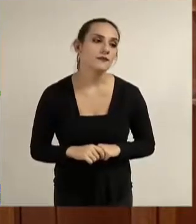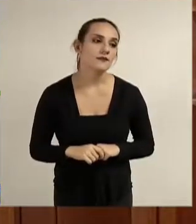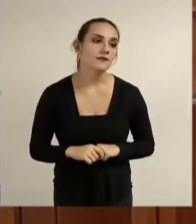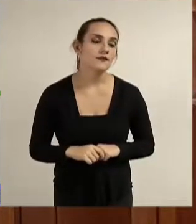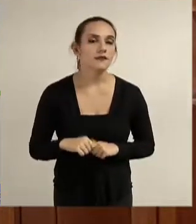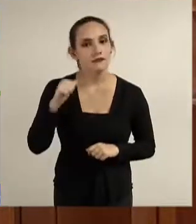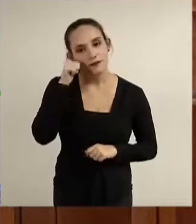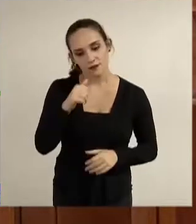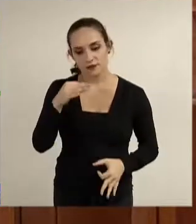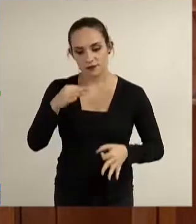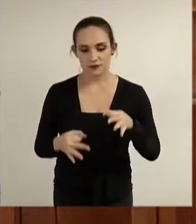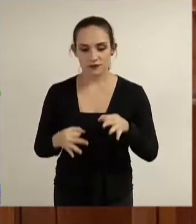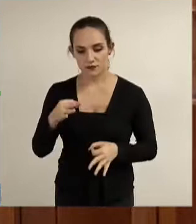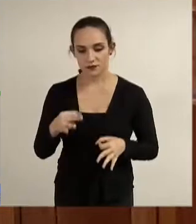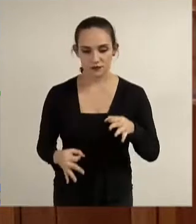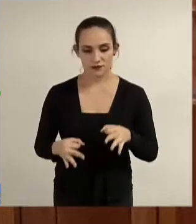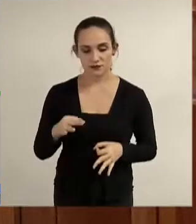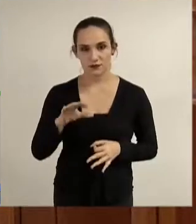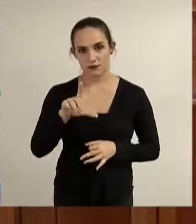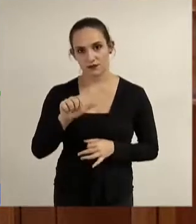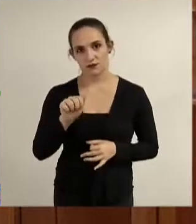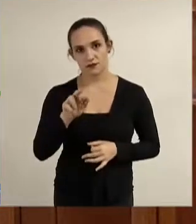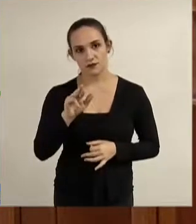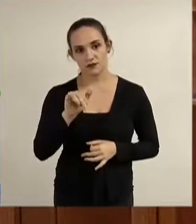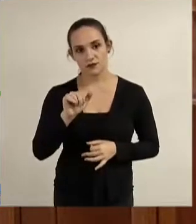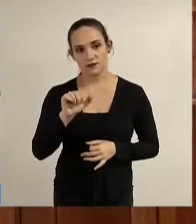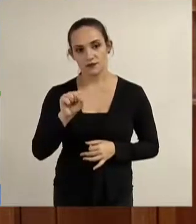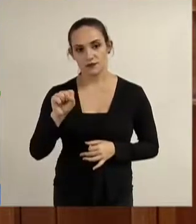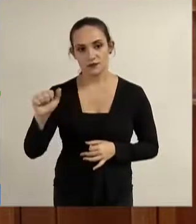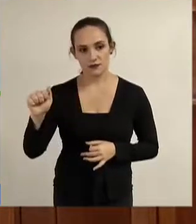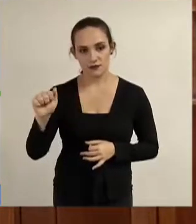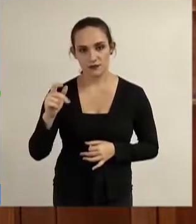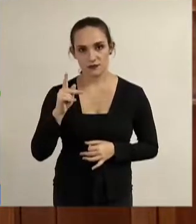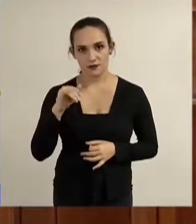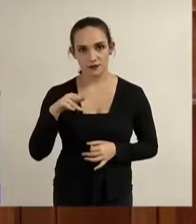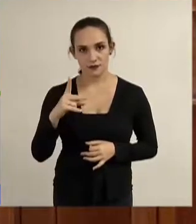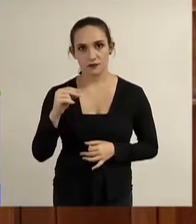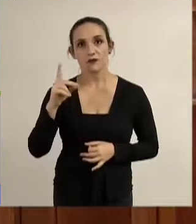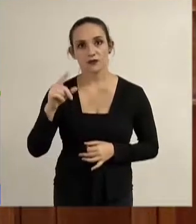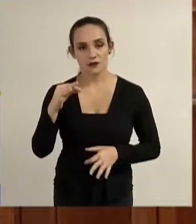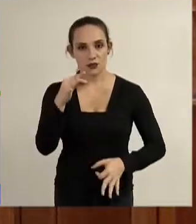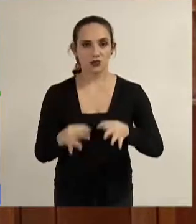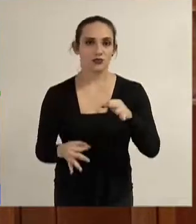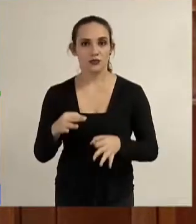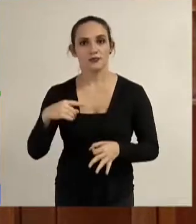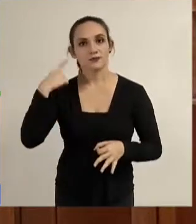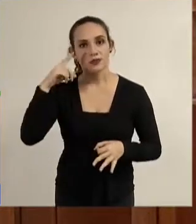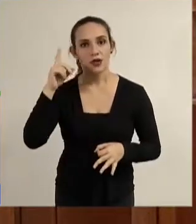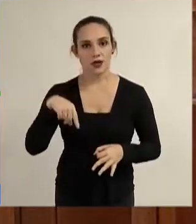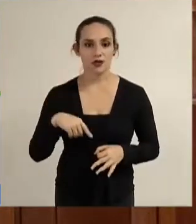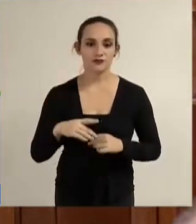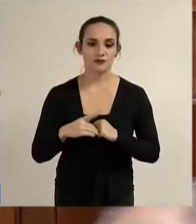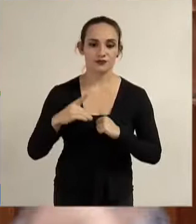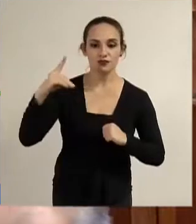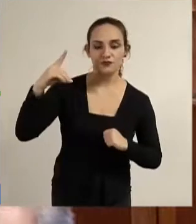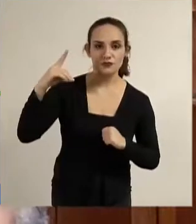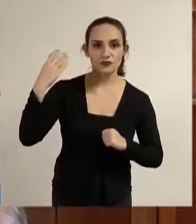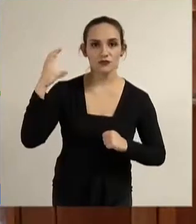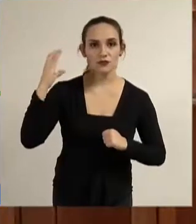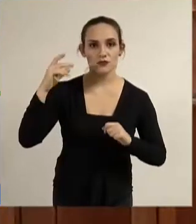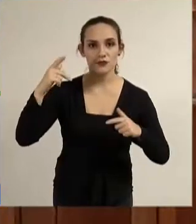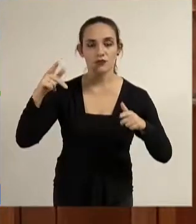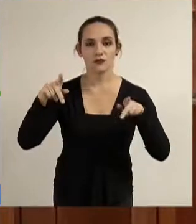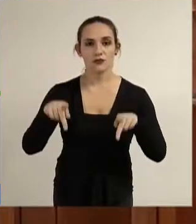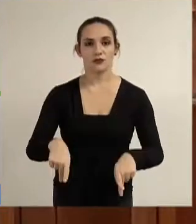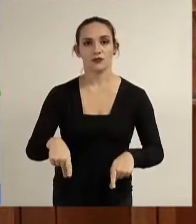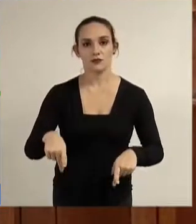de uma juíza, a doutora Larissa Pinho, juíza de Direito em Rondônia e doutora em Ciência Pública pela Universidade do